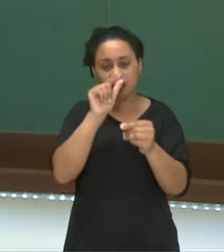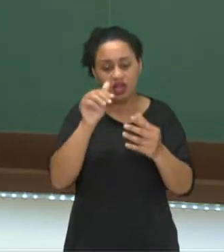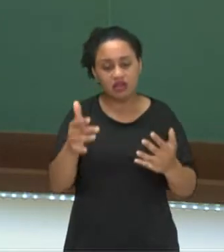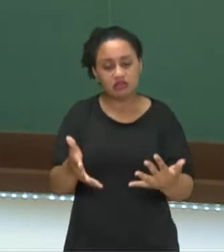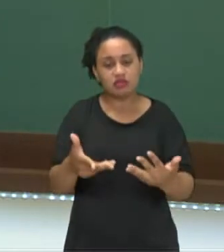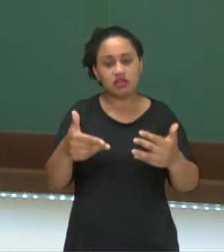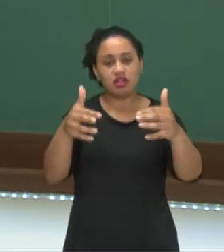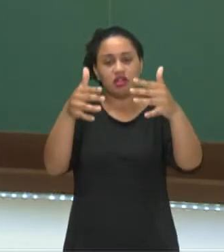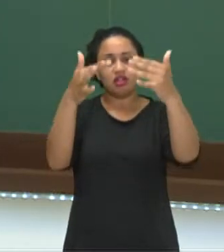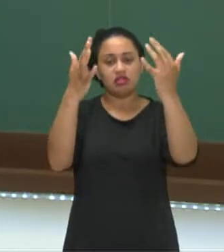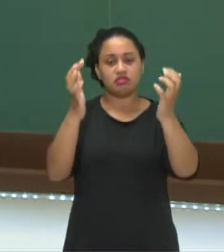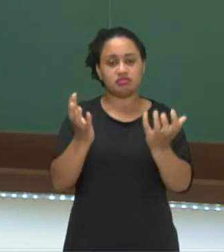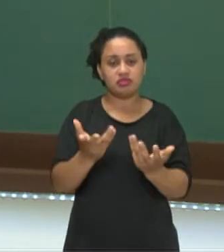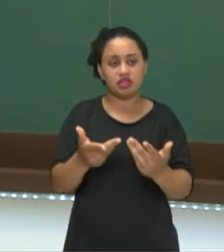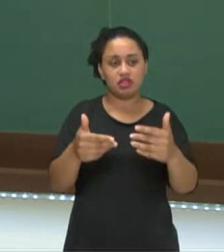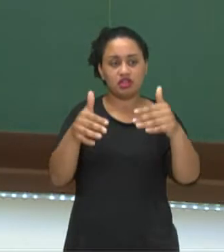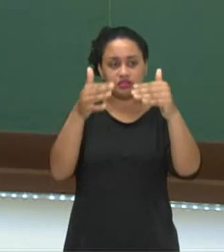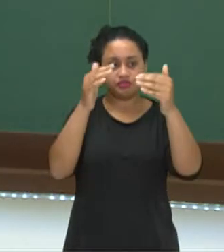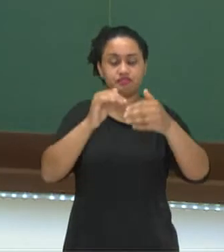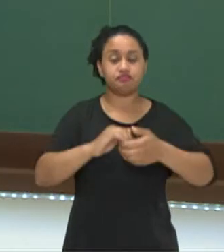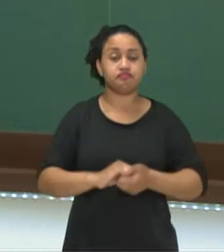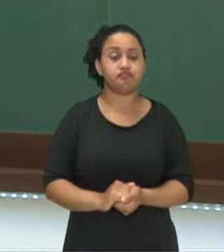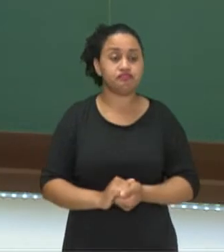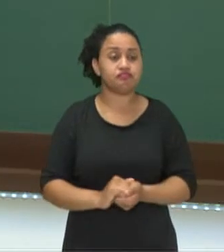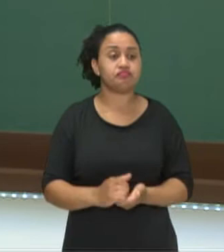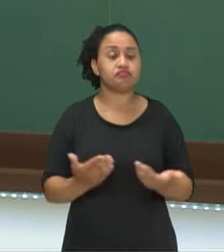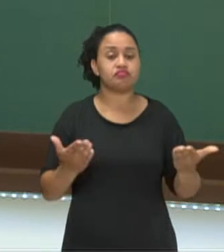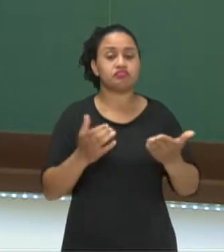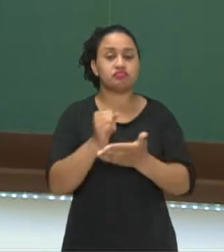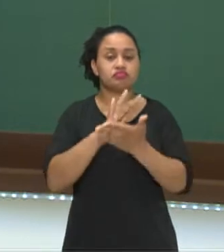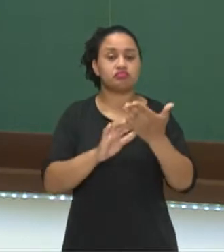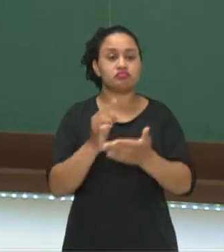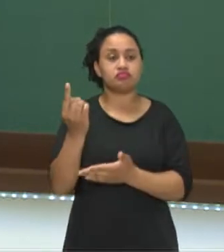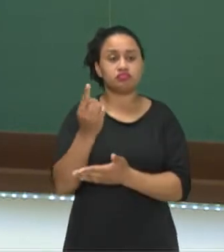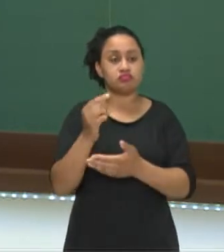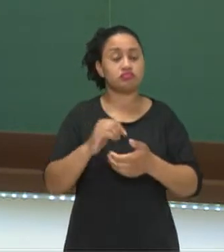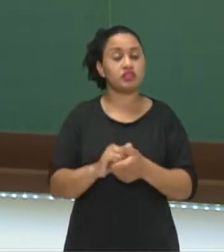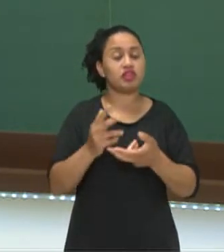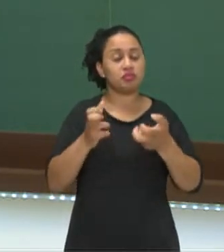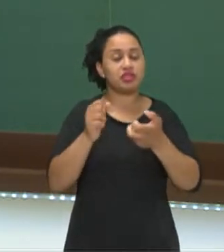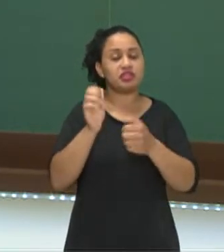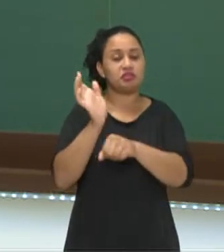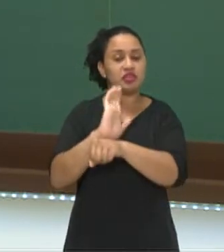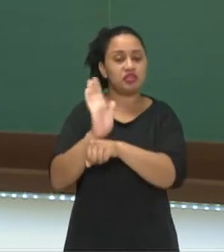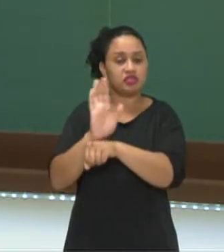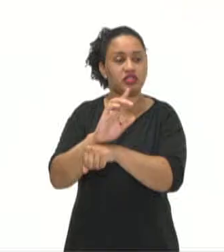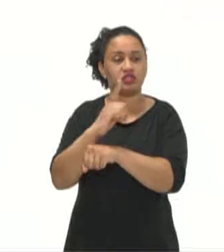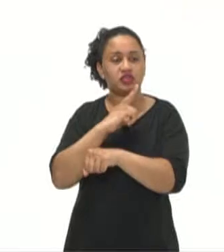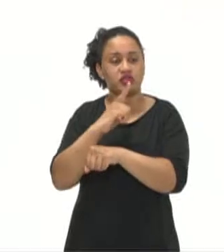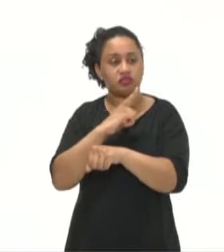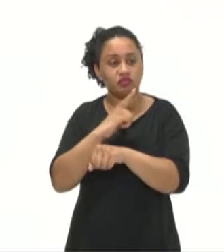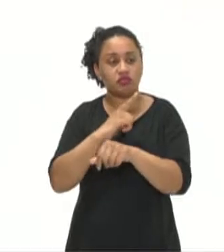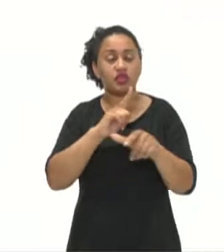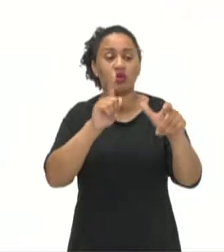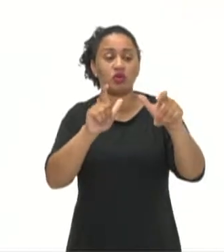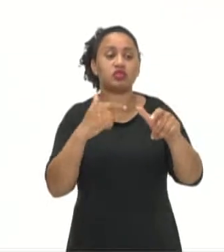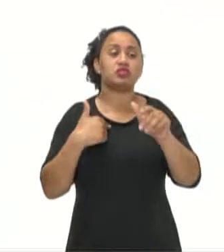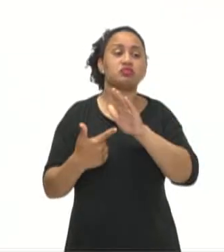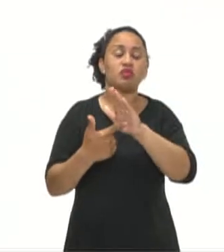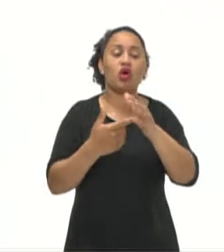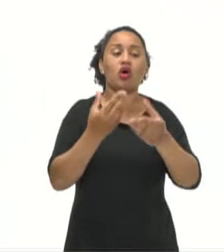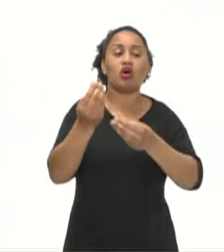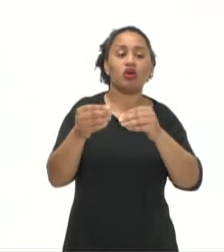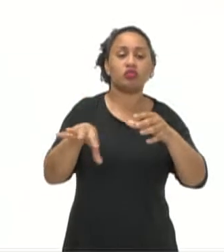por dentro da esponja. Vamos então de atividade, observando aquela animação, aonde fala um